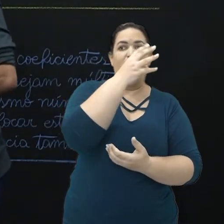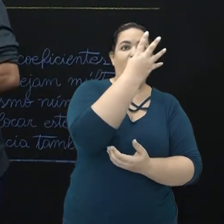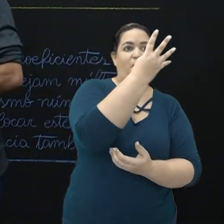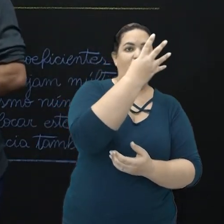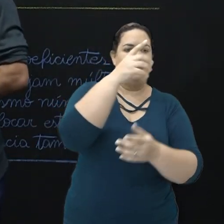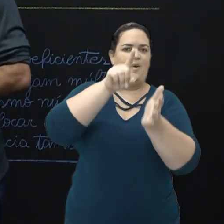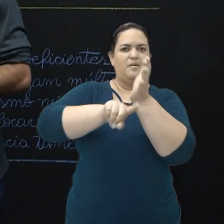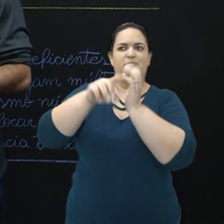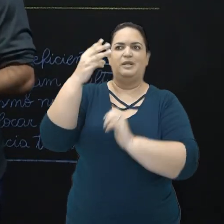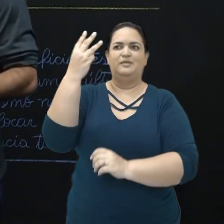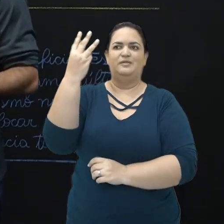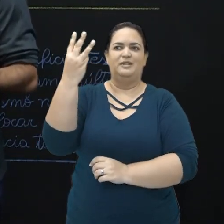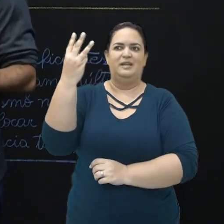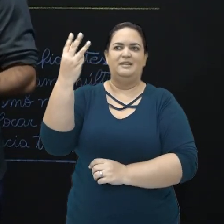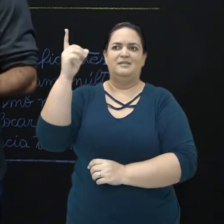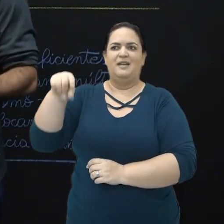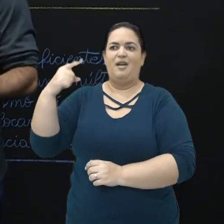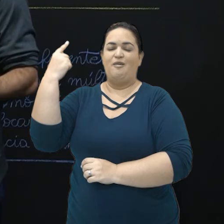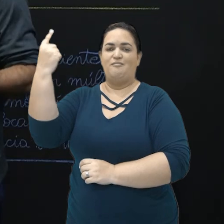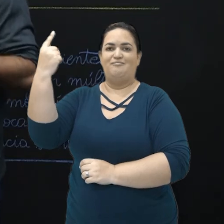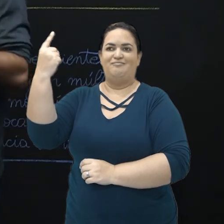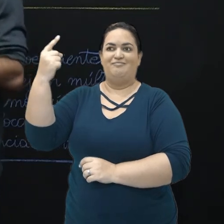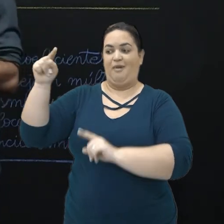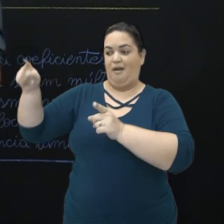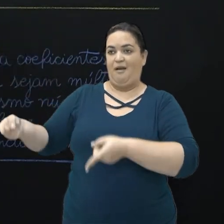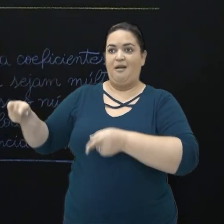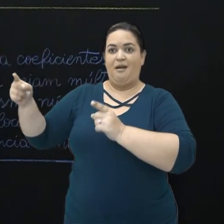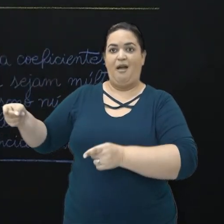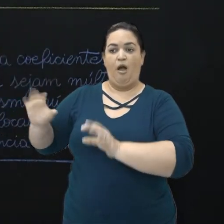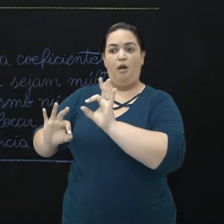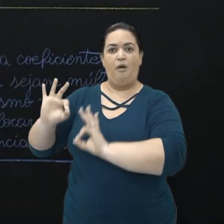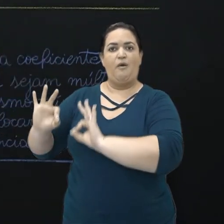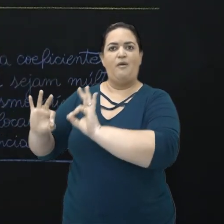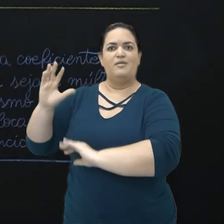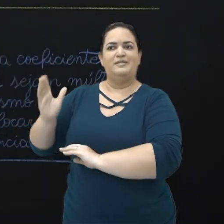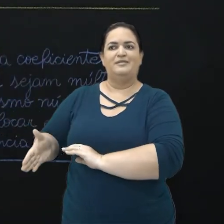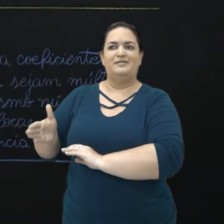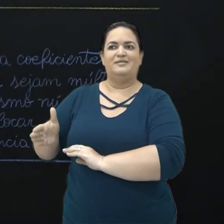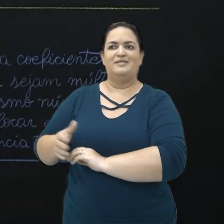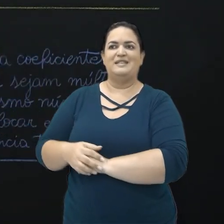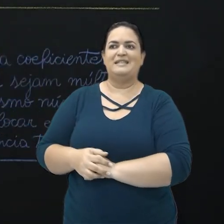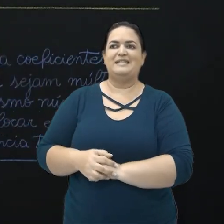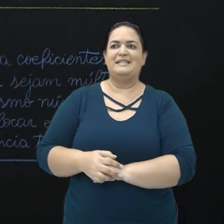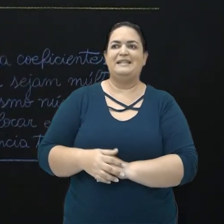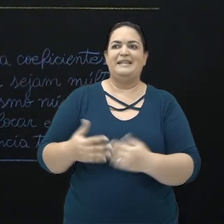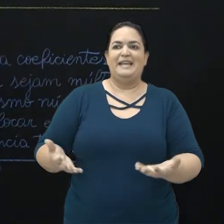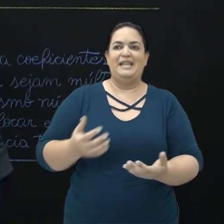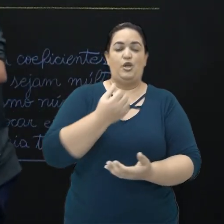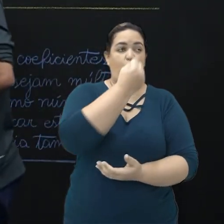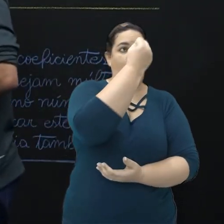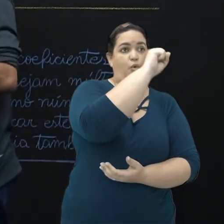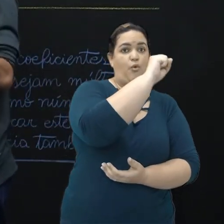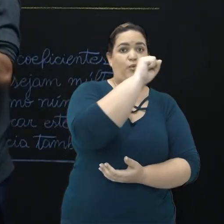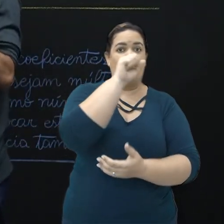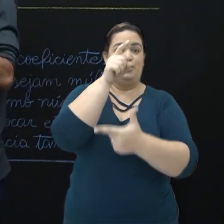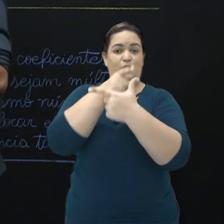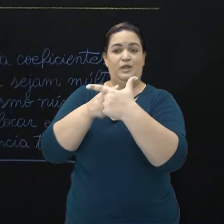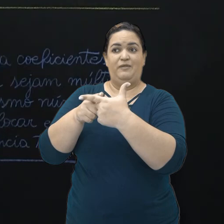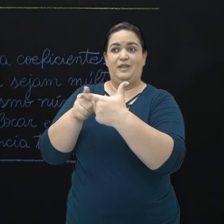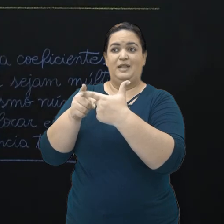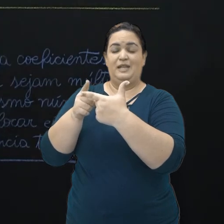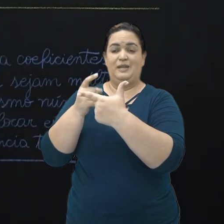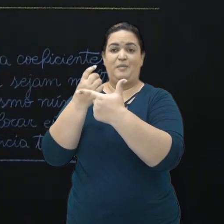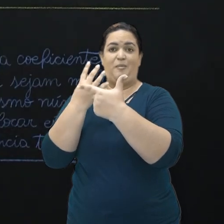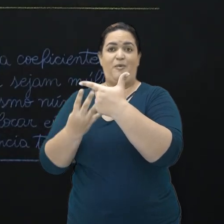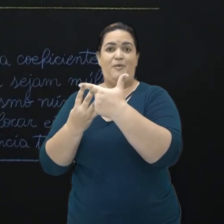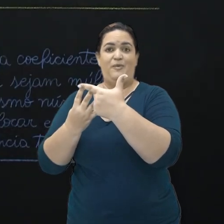3, expoente 1. Ficou, então, 3x. E, finalmente, dividindo 8 por 4 é 2. Repare